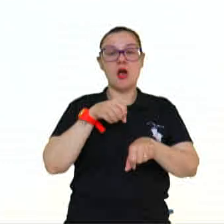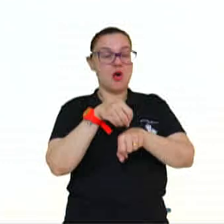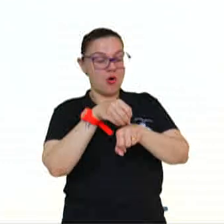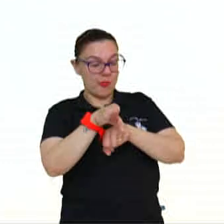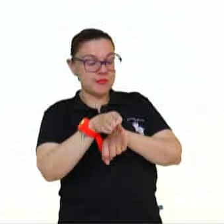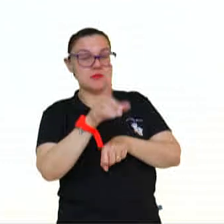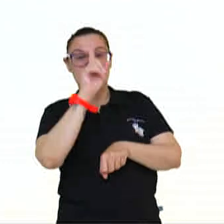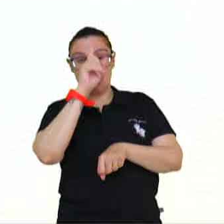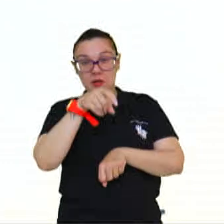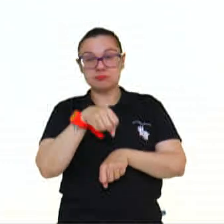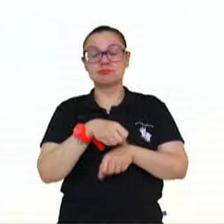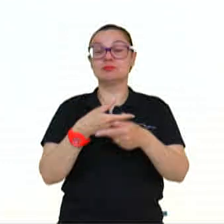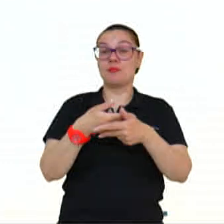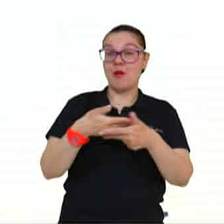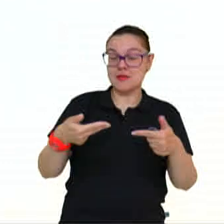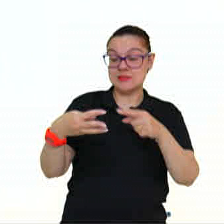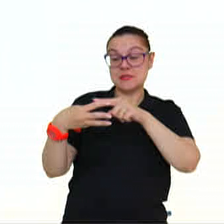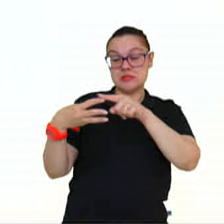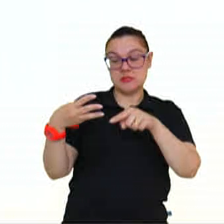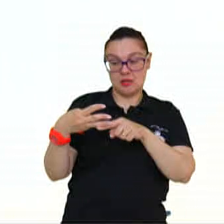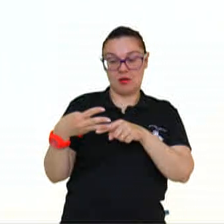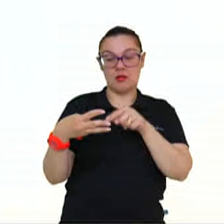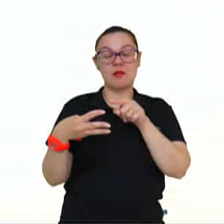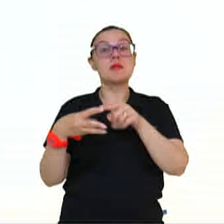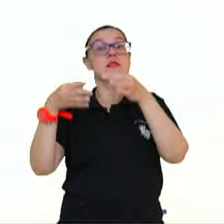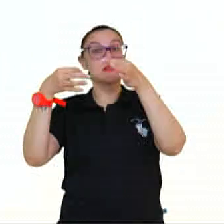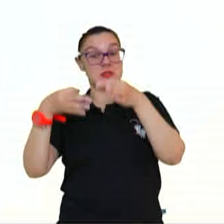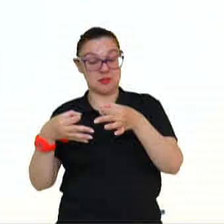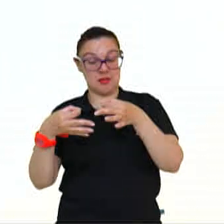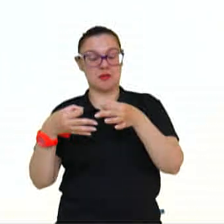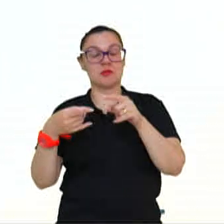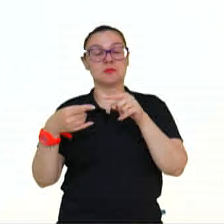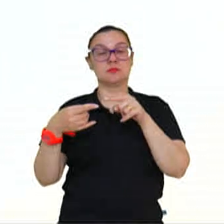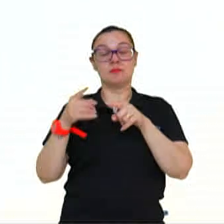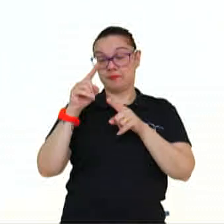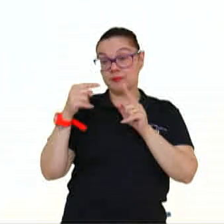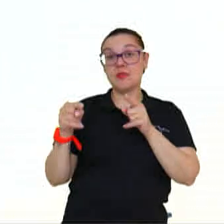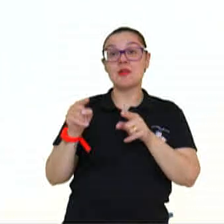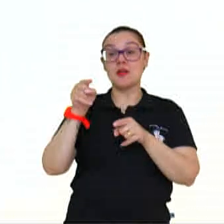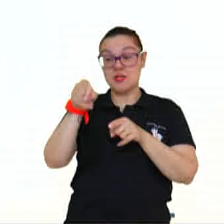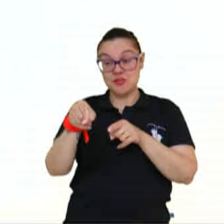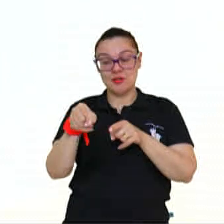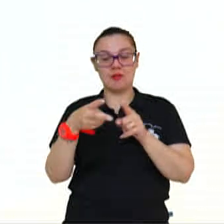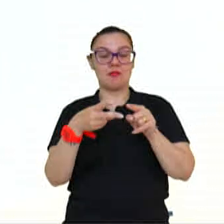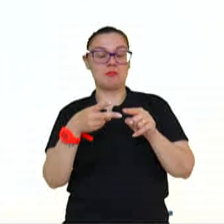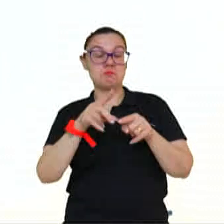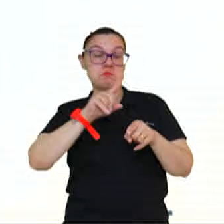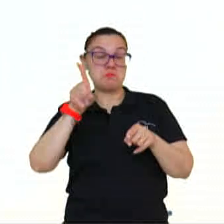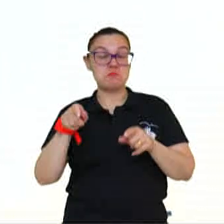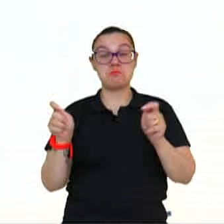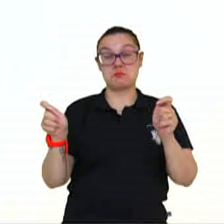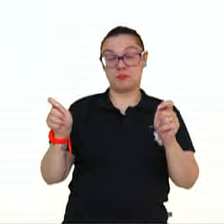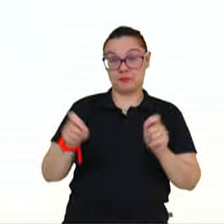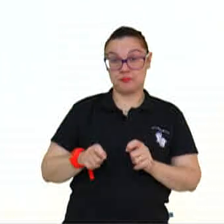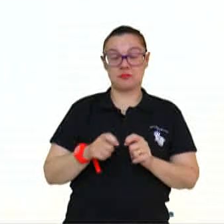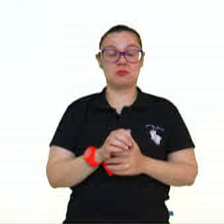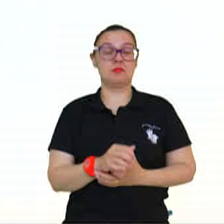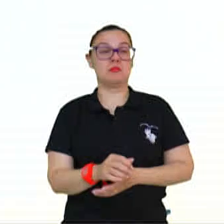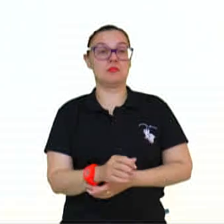conselho, dica. Estes 3 modos do verbo indicam certeza e indicativo. Incerteza, possibilidade,